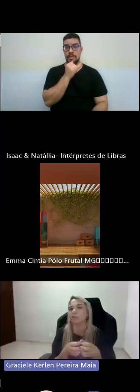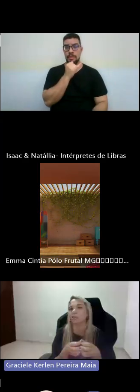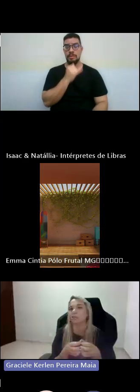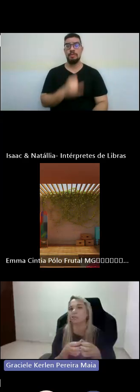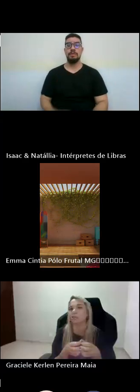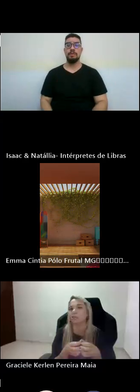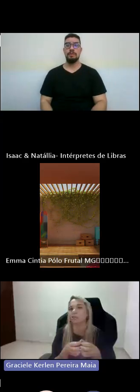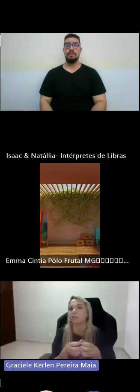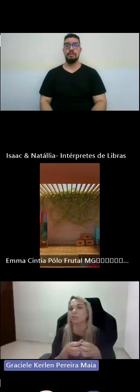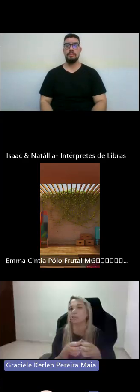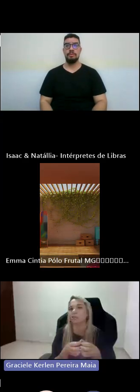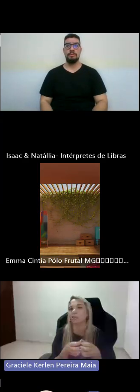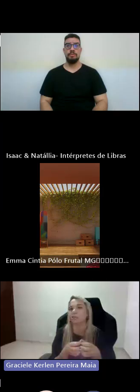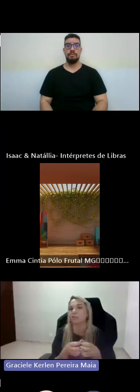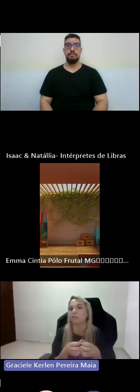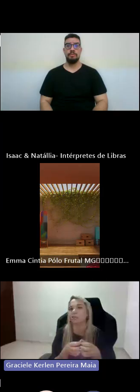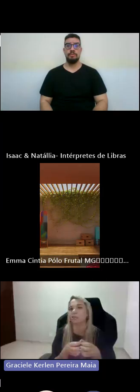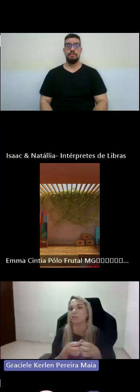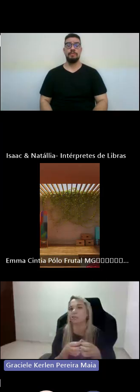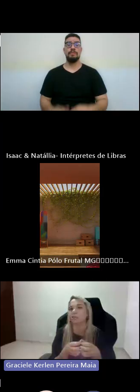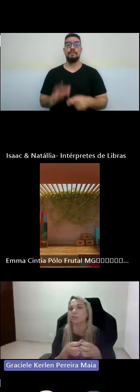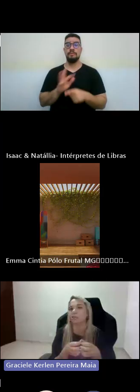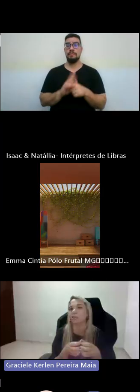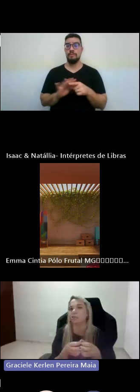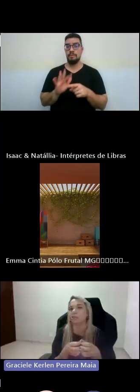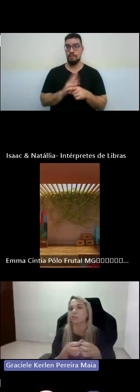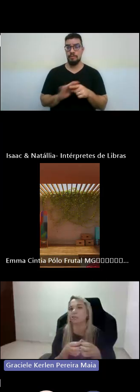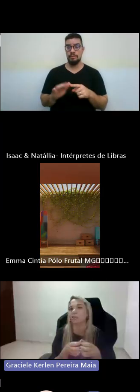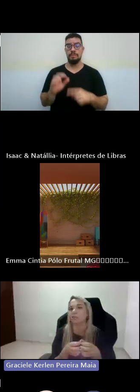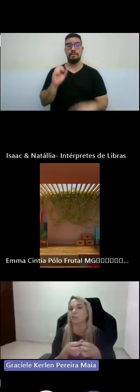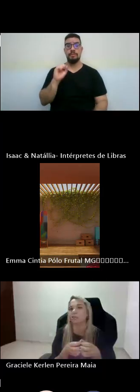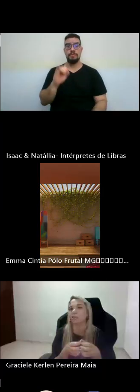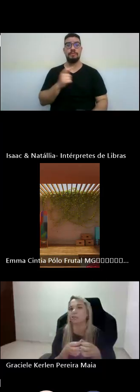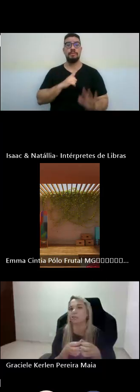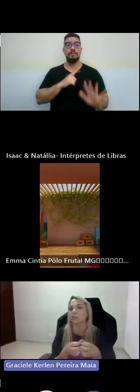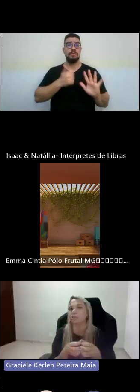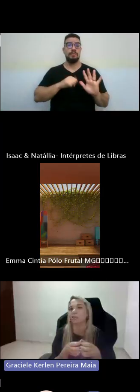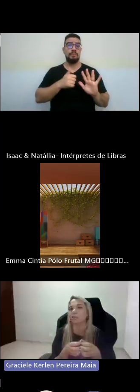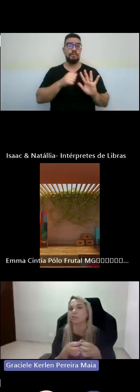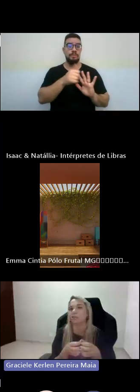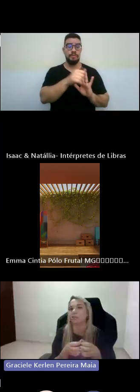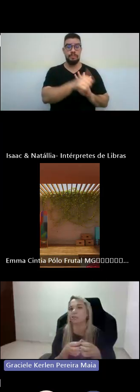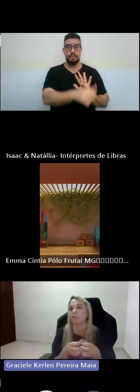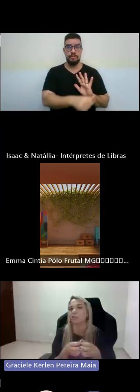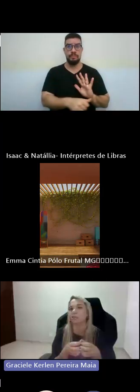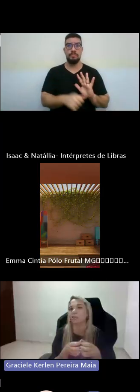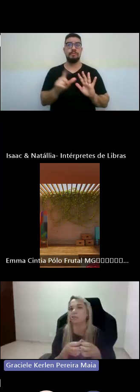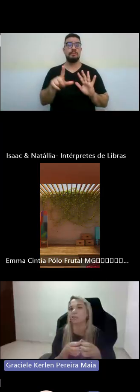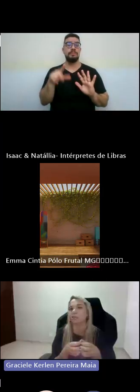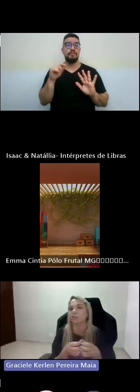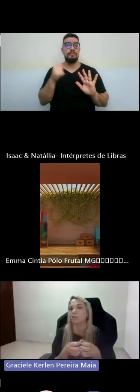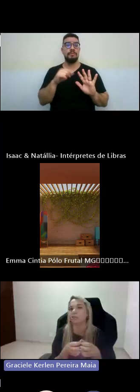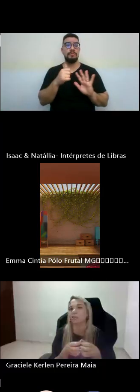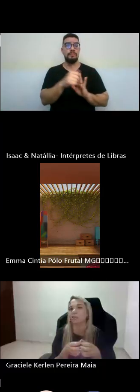né, na fonética, se eu pego uma configuração de mão, escolha uma configuração de mão